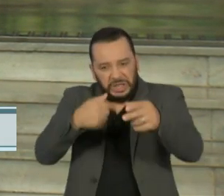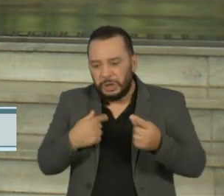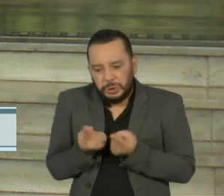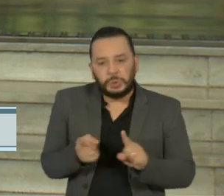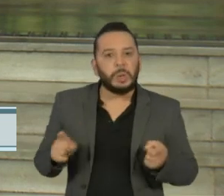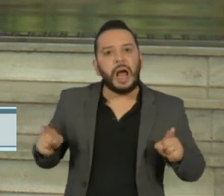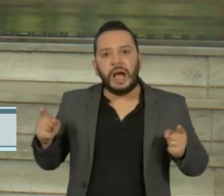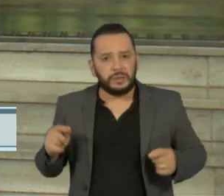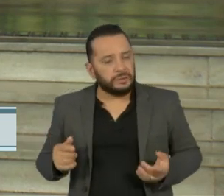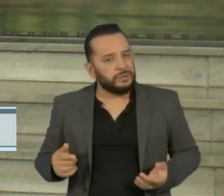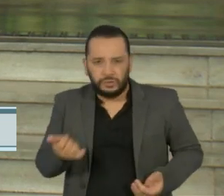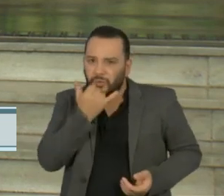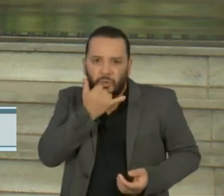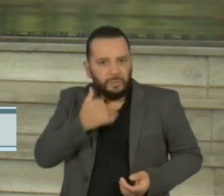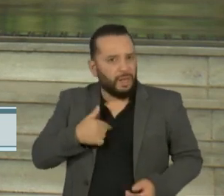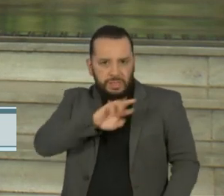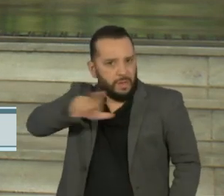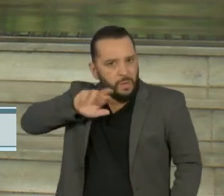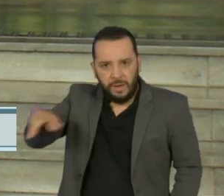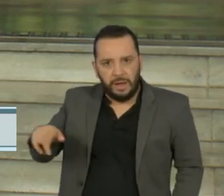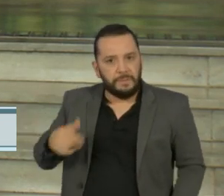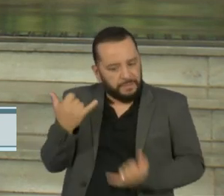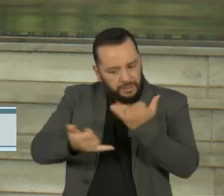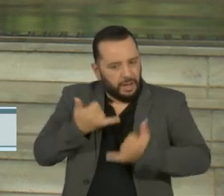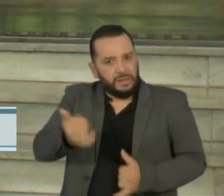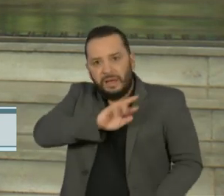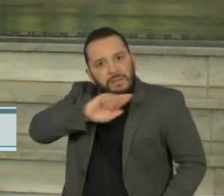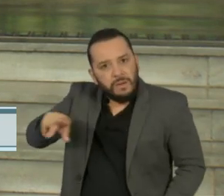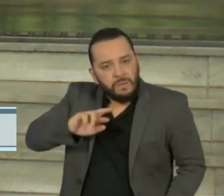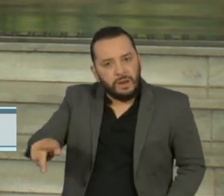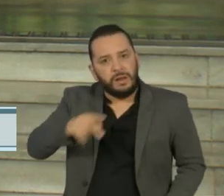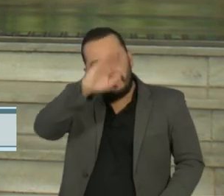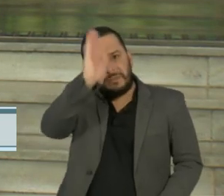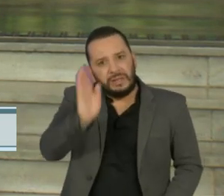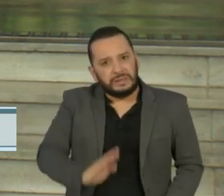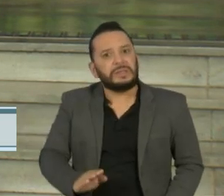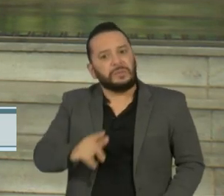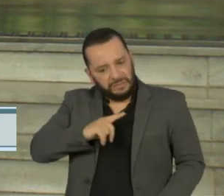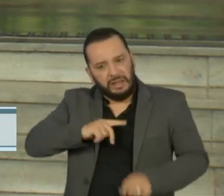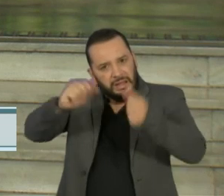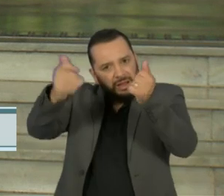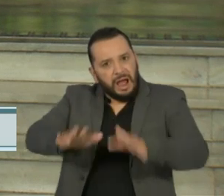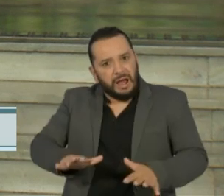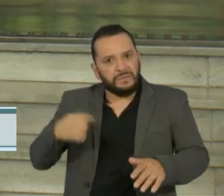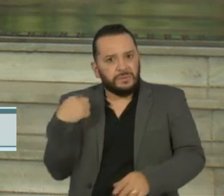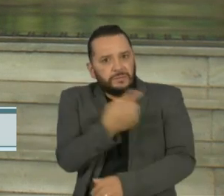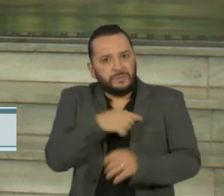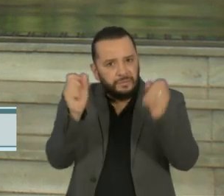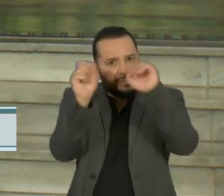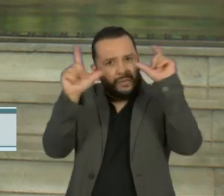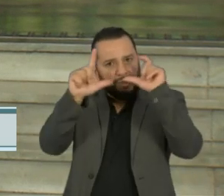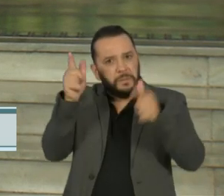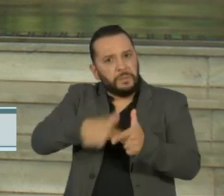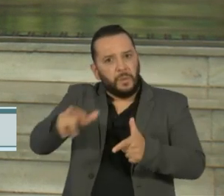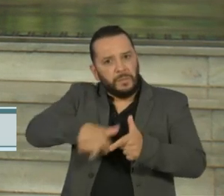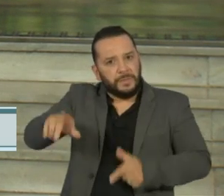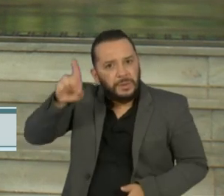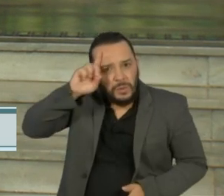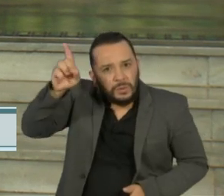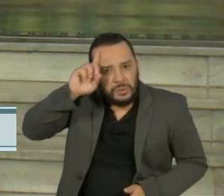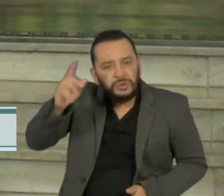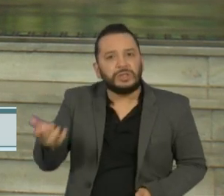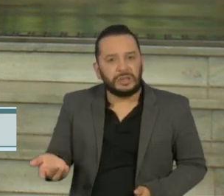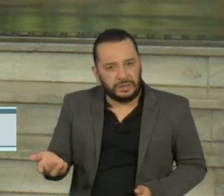economia, presidente. O Brasil acorda assustado com as crises diárias por